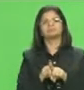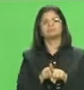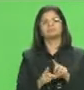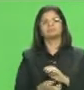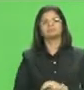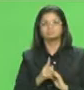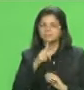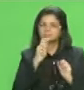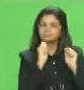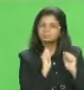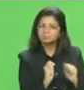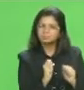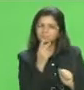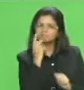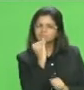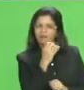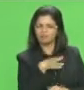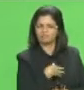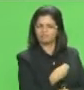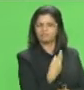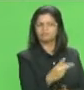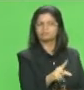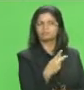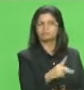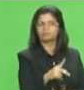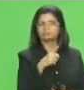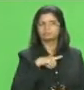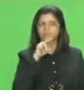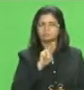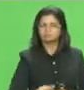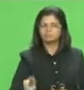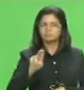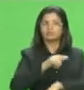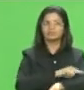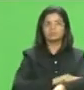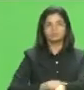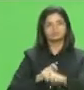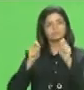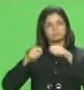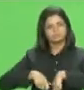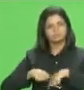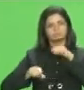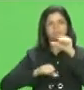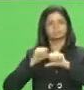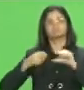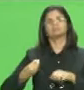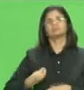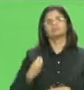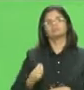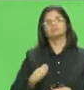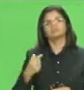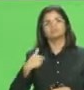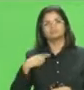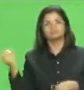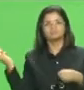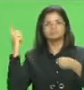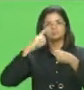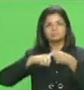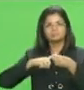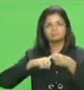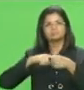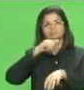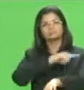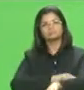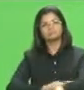que você possa dizer para o seu filho, que através da educação, ele pode mudar de vida. Eu fui resgatado pela educação,